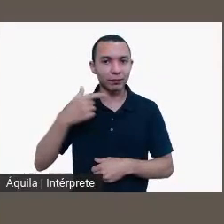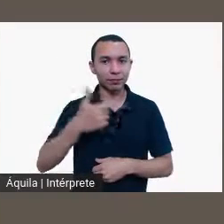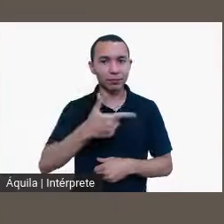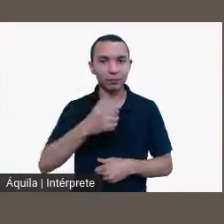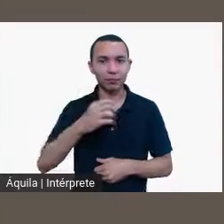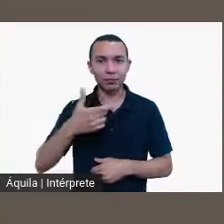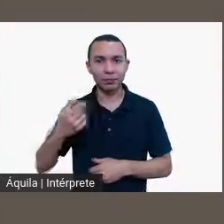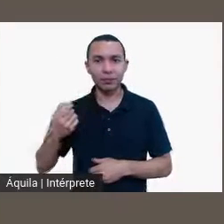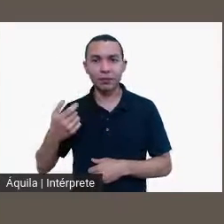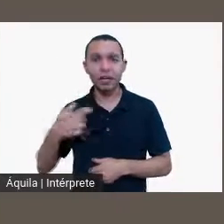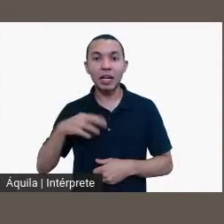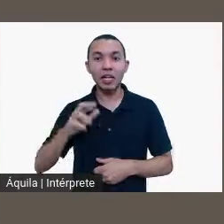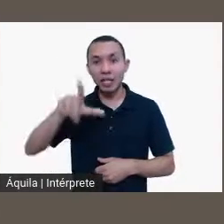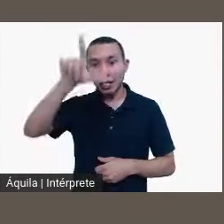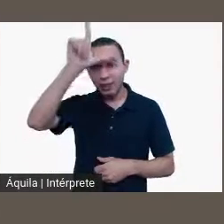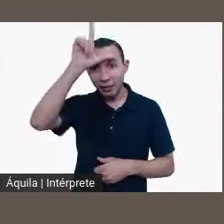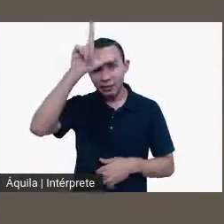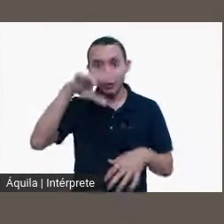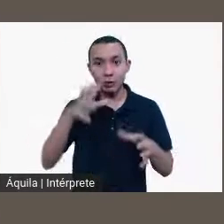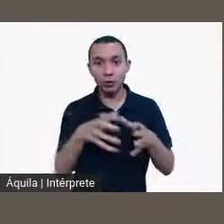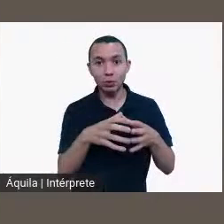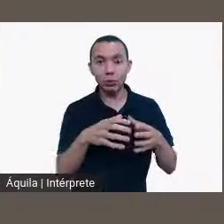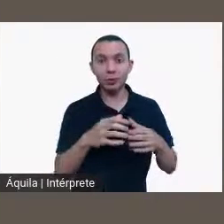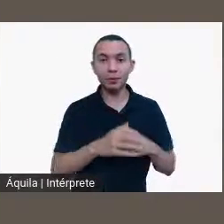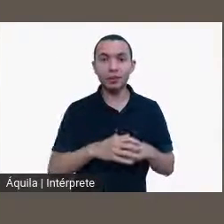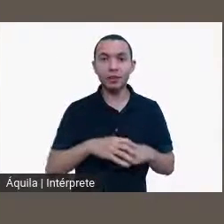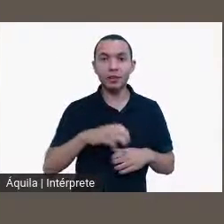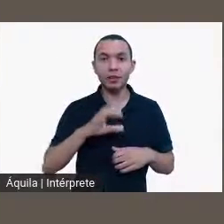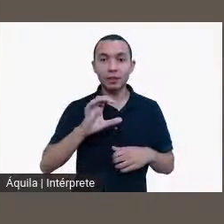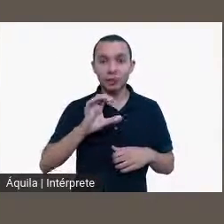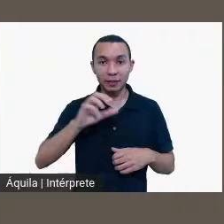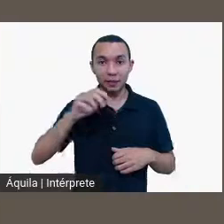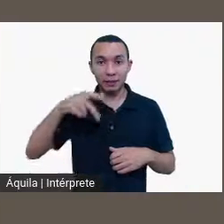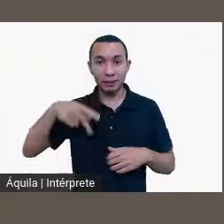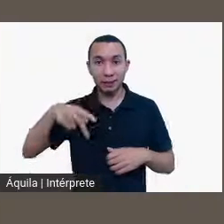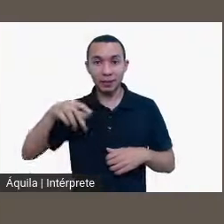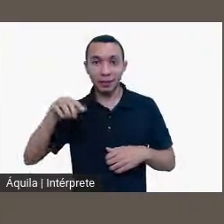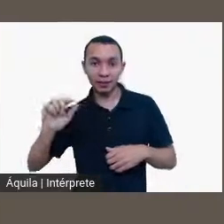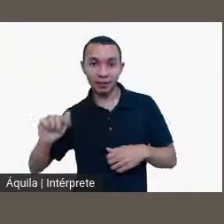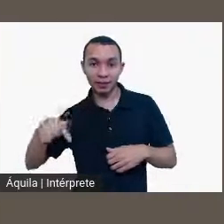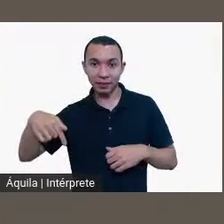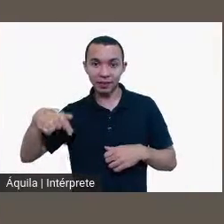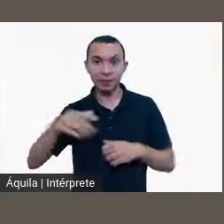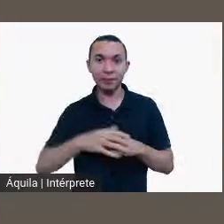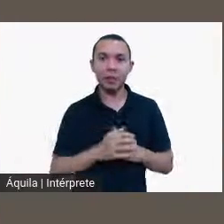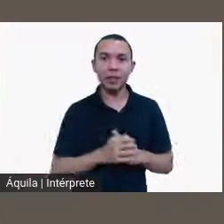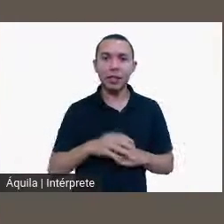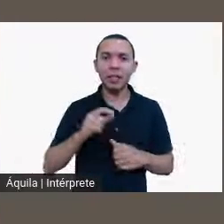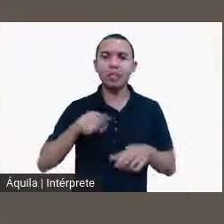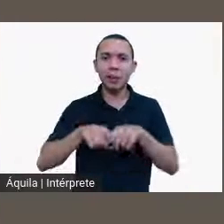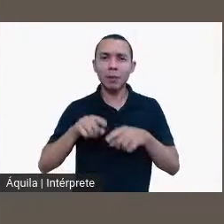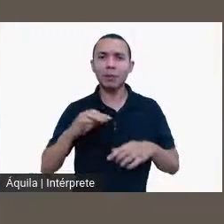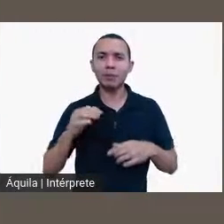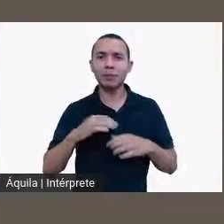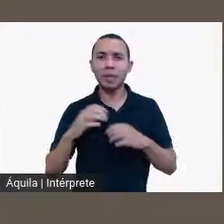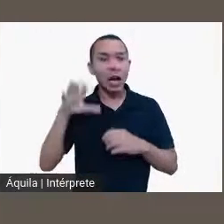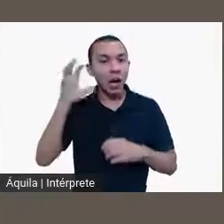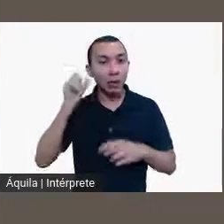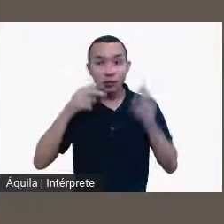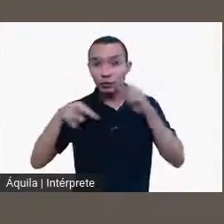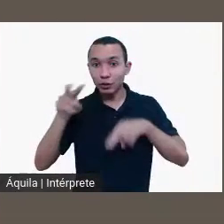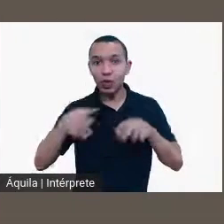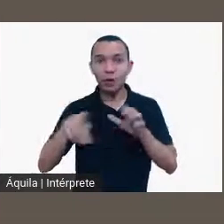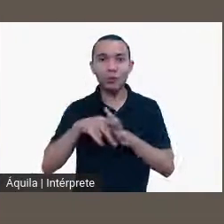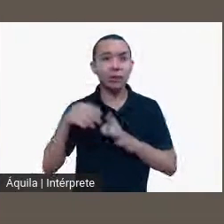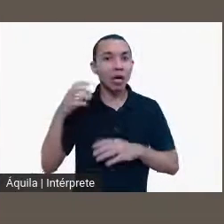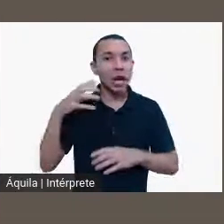se chama Grupo de Pesquisa CNPq História e Audiovisual, Circularidades e Formas de Comunicação. Ele foi